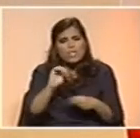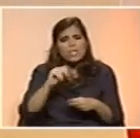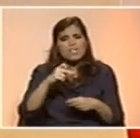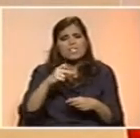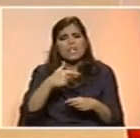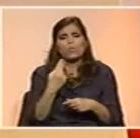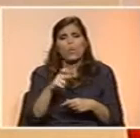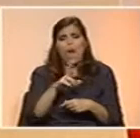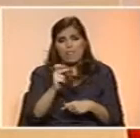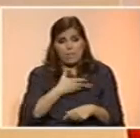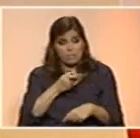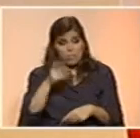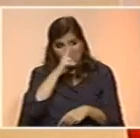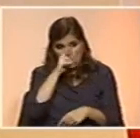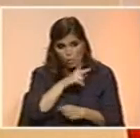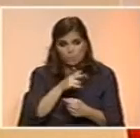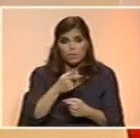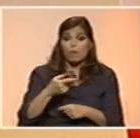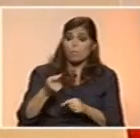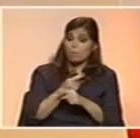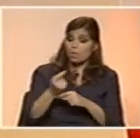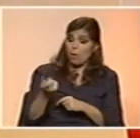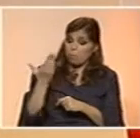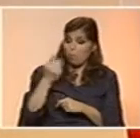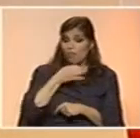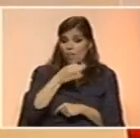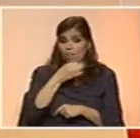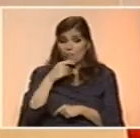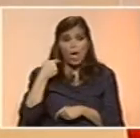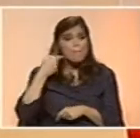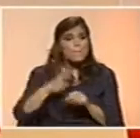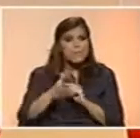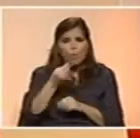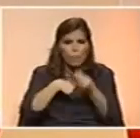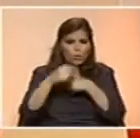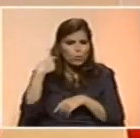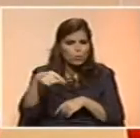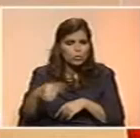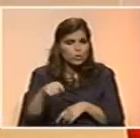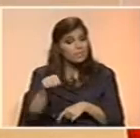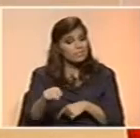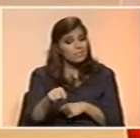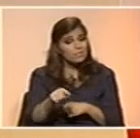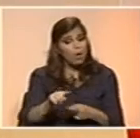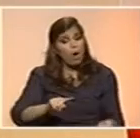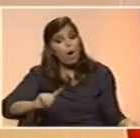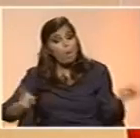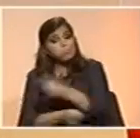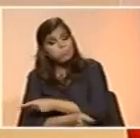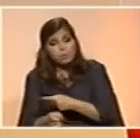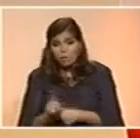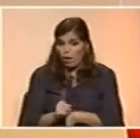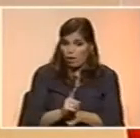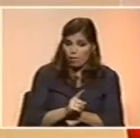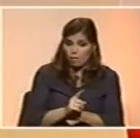todos os dias, ou não devemos comer bife todos os dias, isso não nos deve fazer cair para o lado errado da balança alimentar. Ou seja,